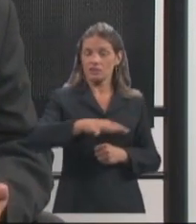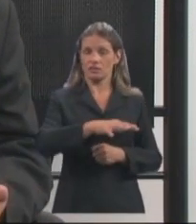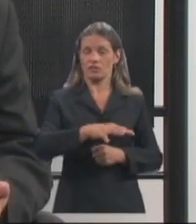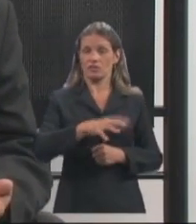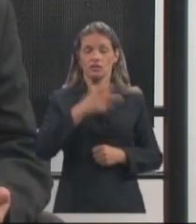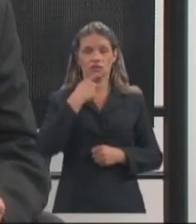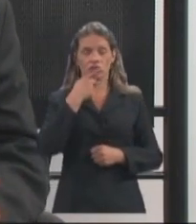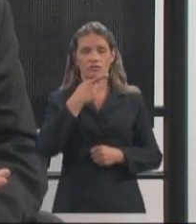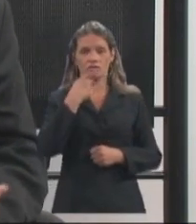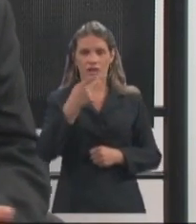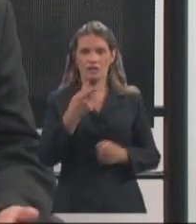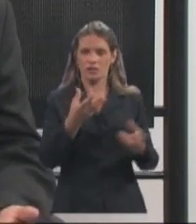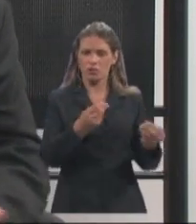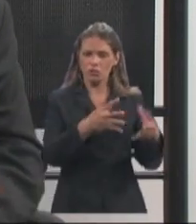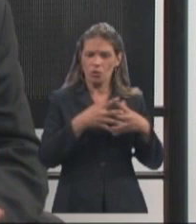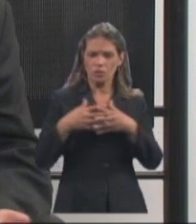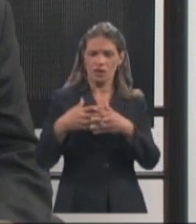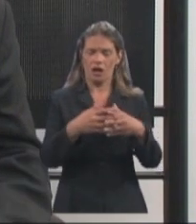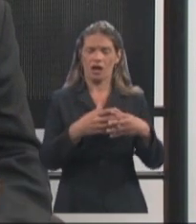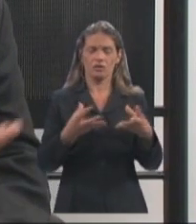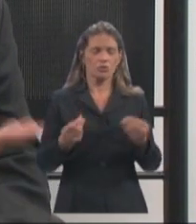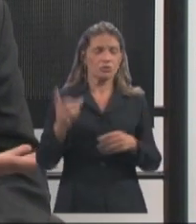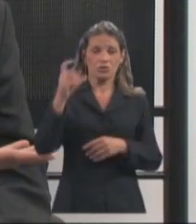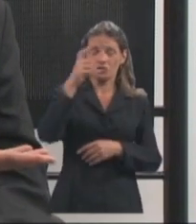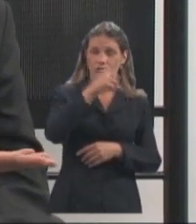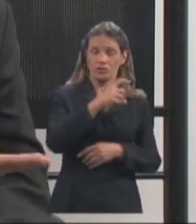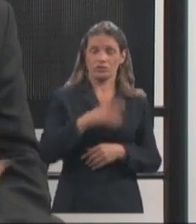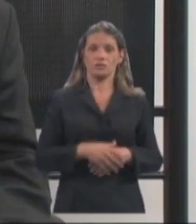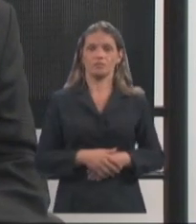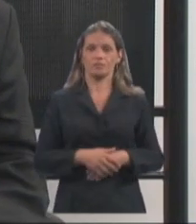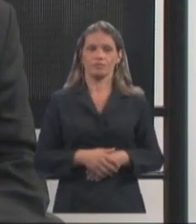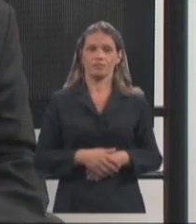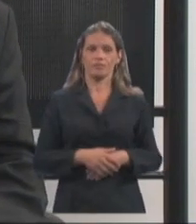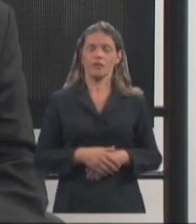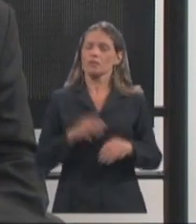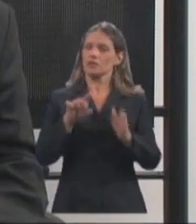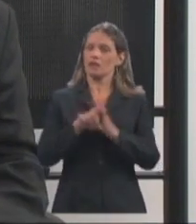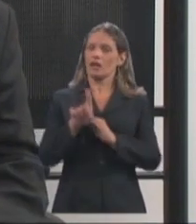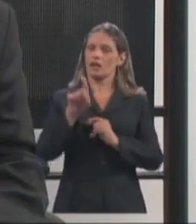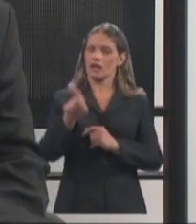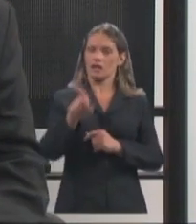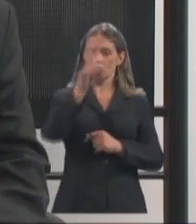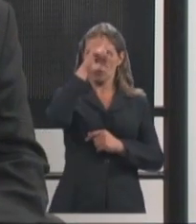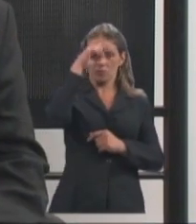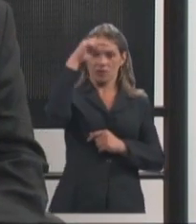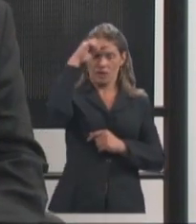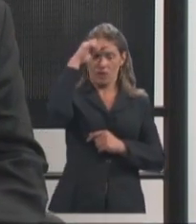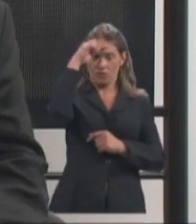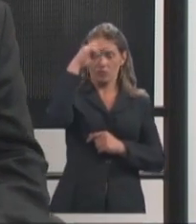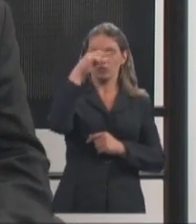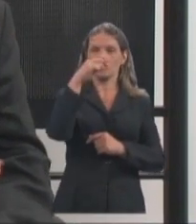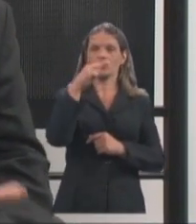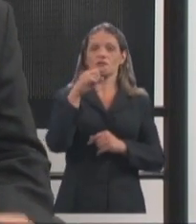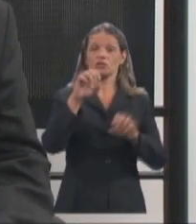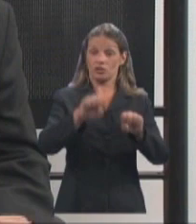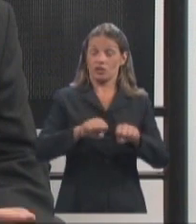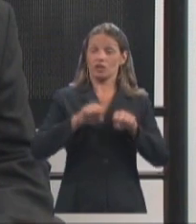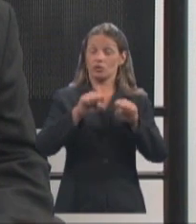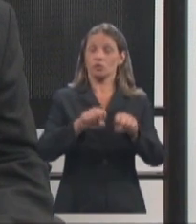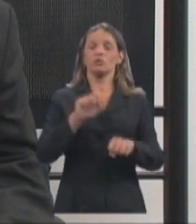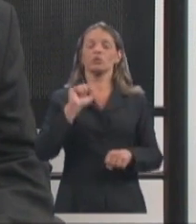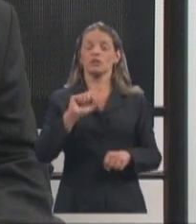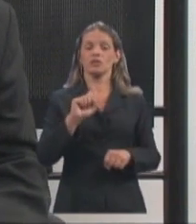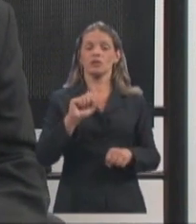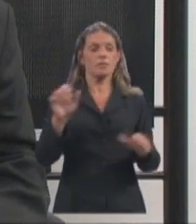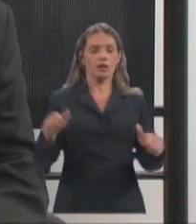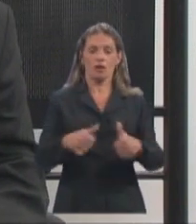bate tanto nessa tecla de que é tão complicado tão difícil como os casos de vocês lá no no Hospital Universitário de Canoas O que que tem